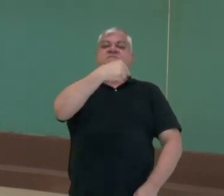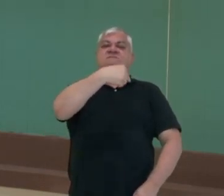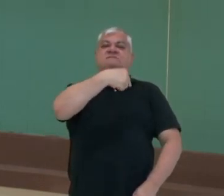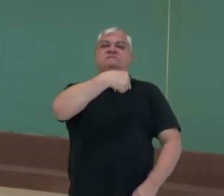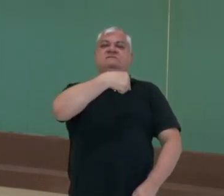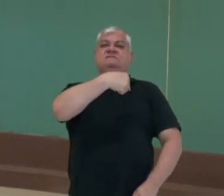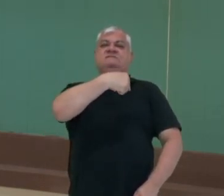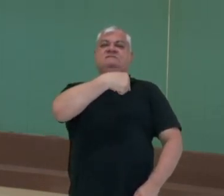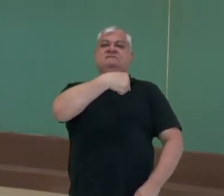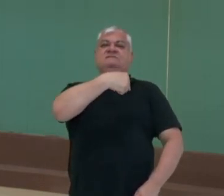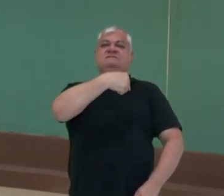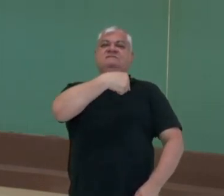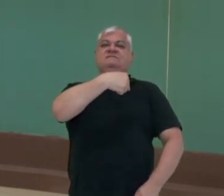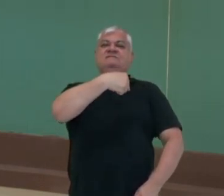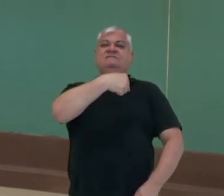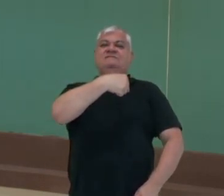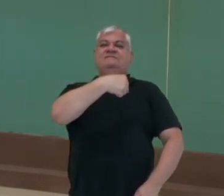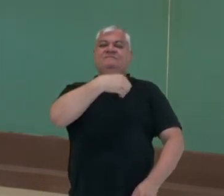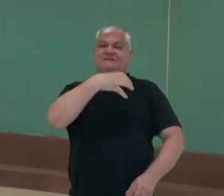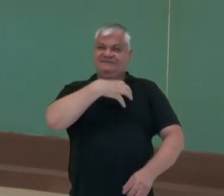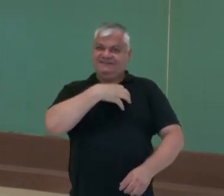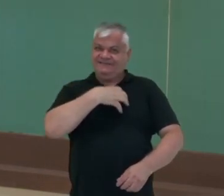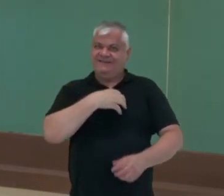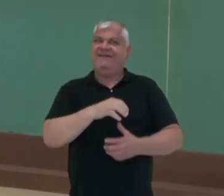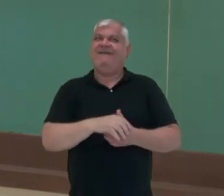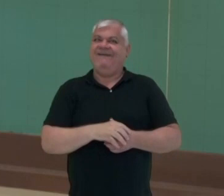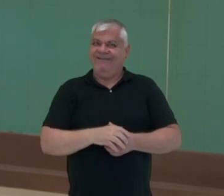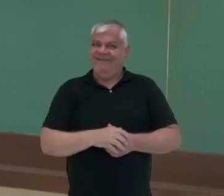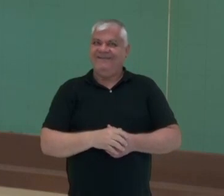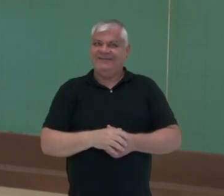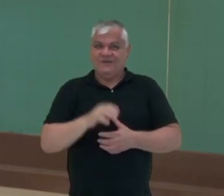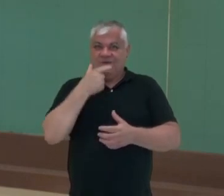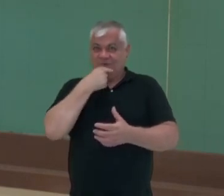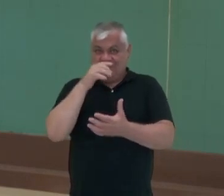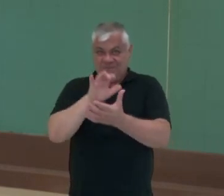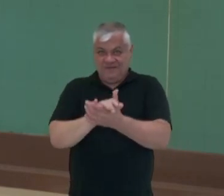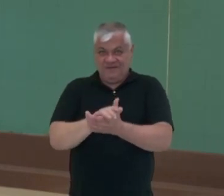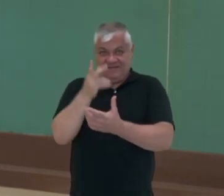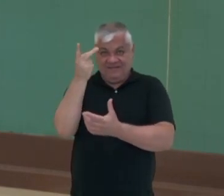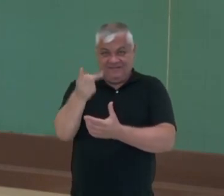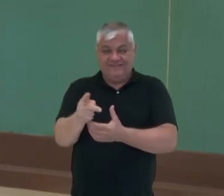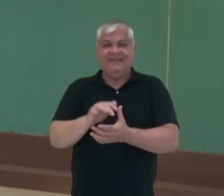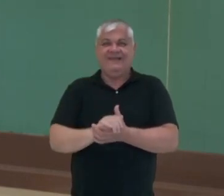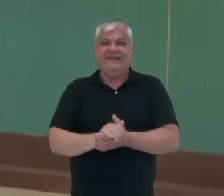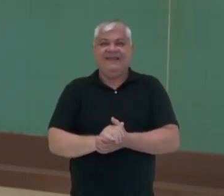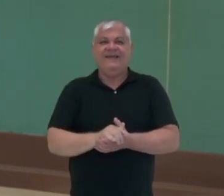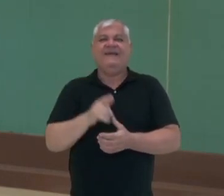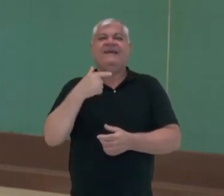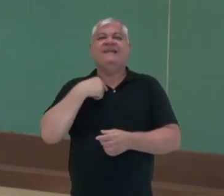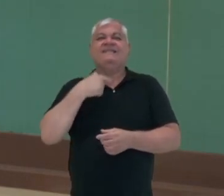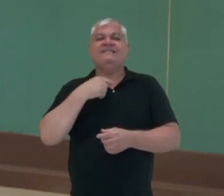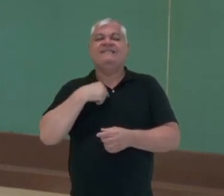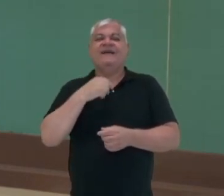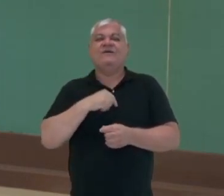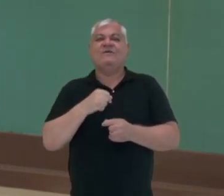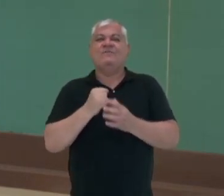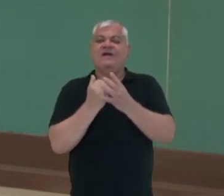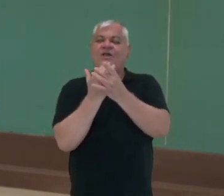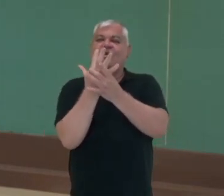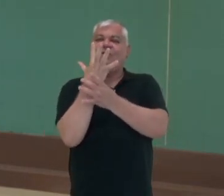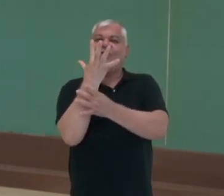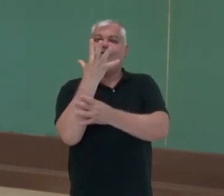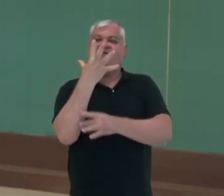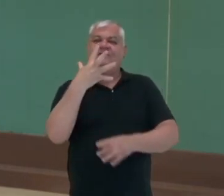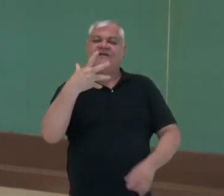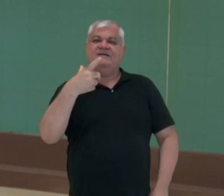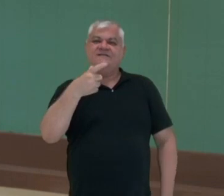ter certeza que está tendo tensão no arco. E o Ulay, nós infelizmente não temos a foto, ele está com uma luva para ter a firmeza de não